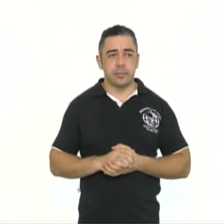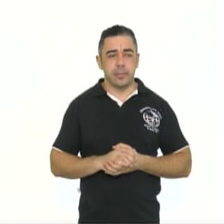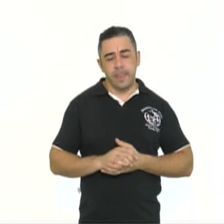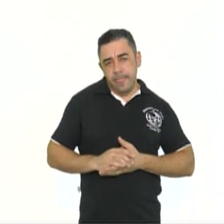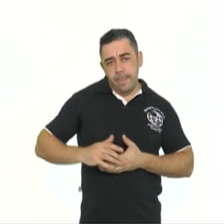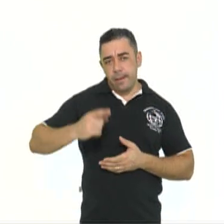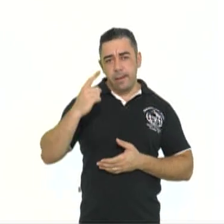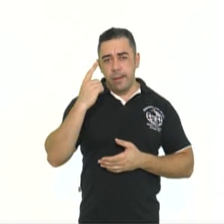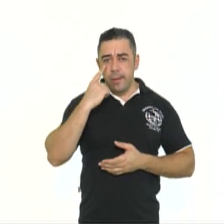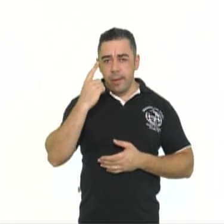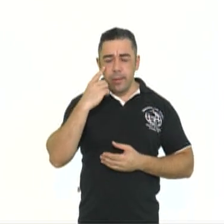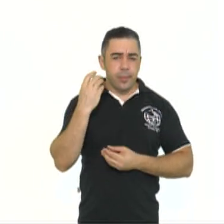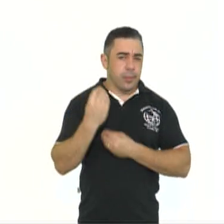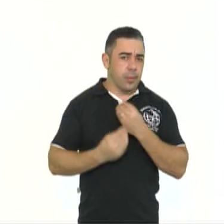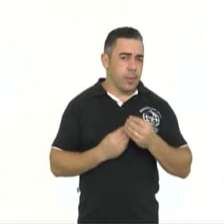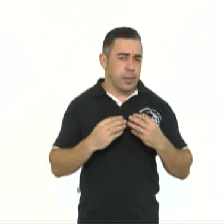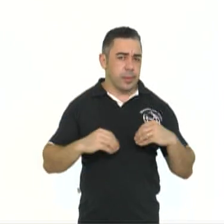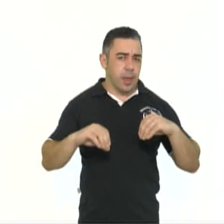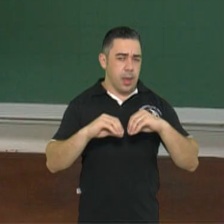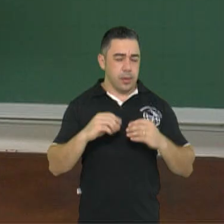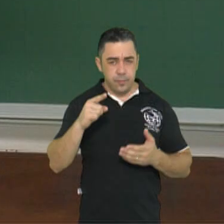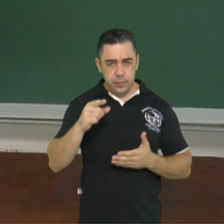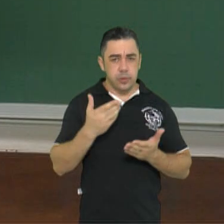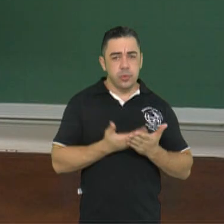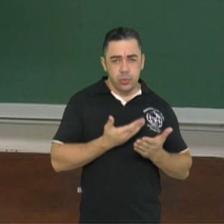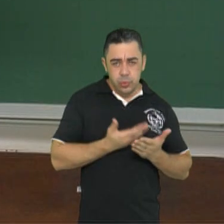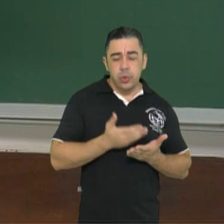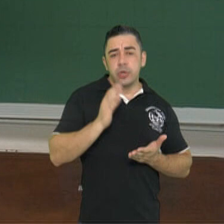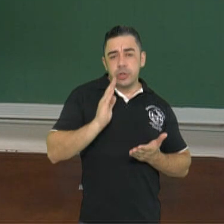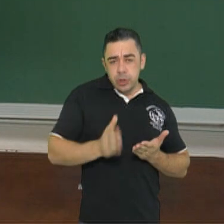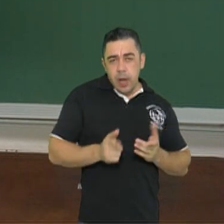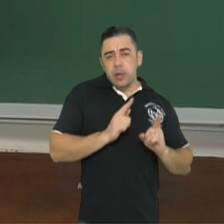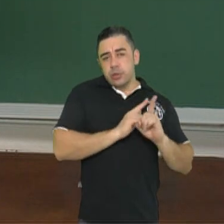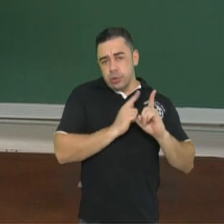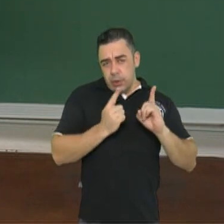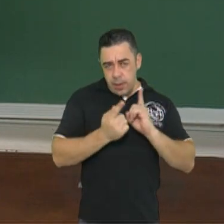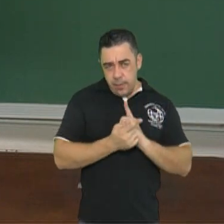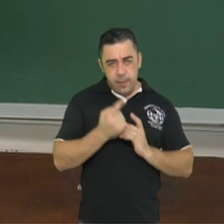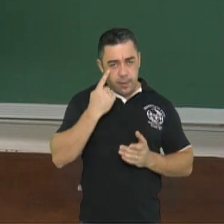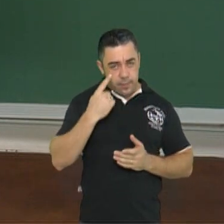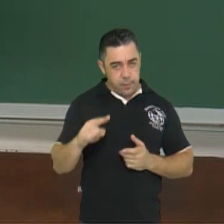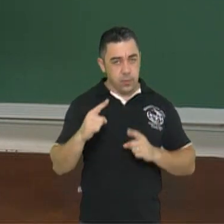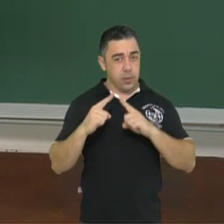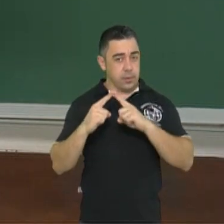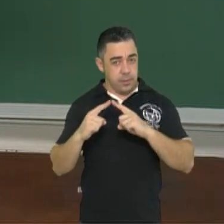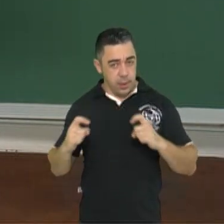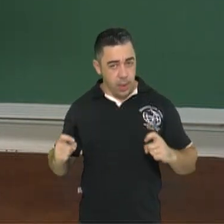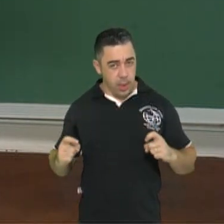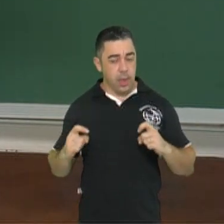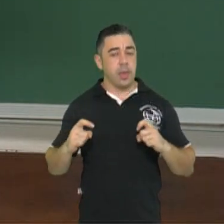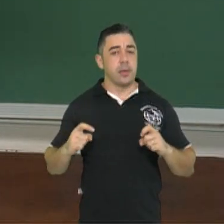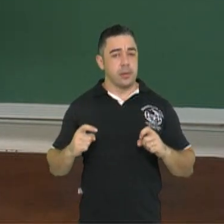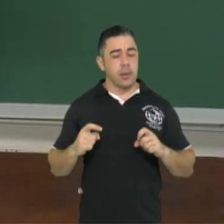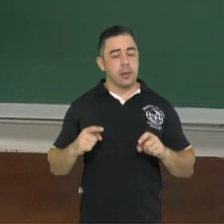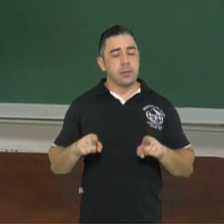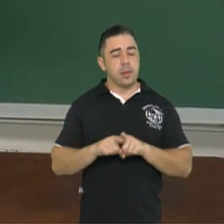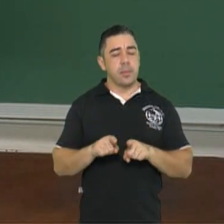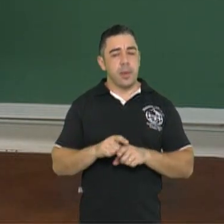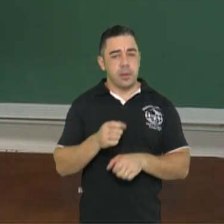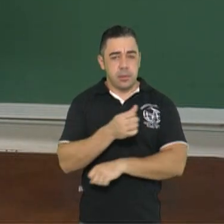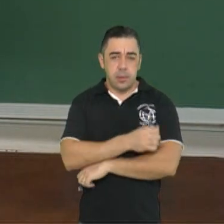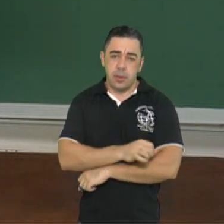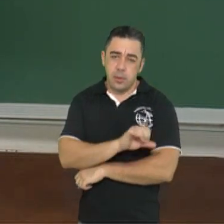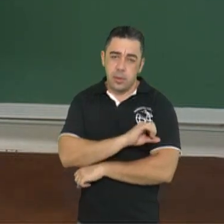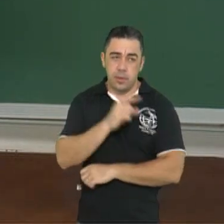Olha só como o solo é formado. Então, você já estudou isso aqui, provavelmente em geografia, em ciências lá no ensino fundamental. Então, tá